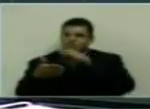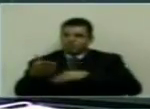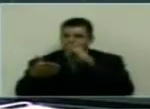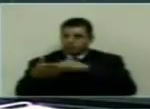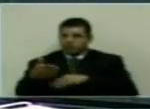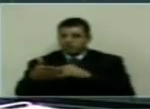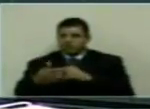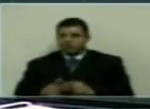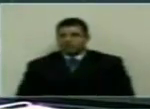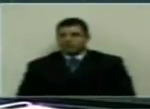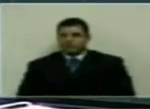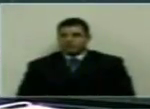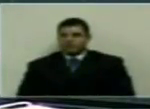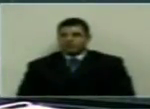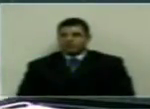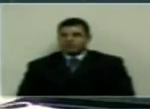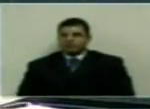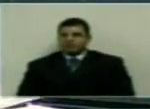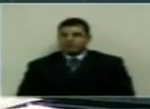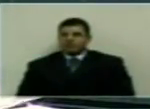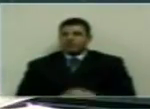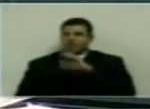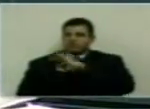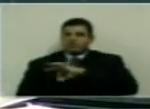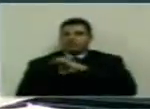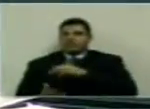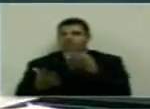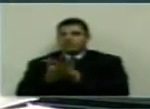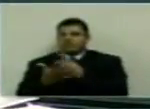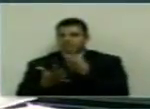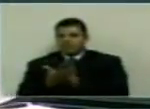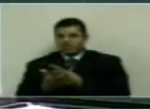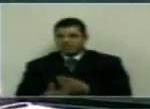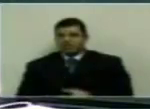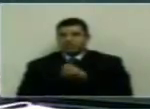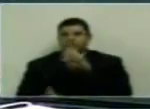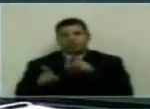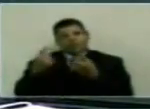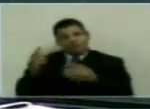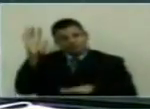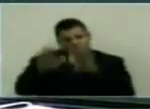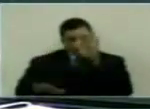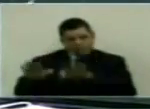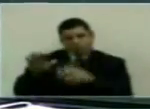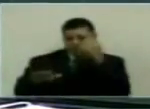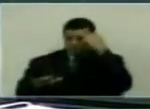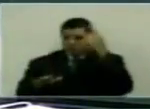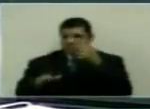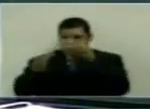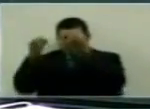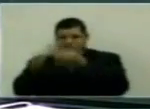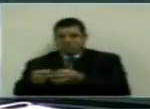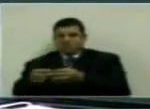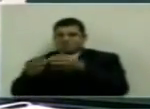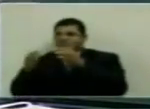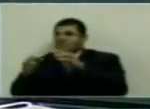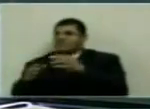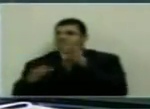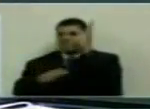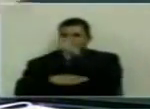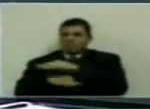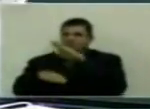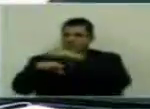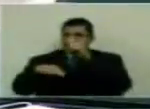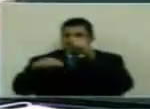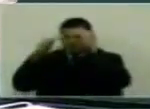Rota. Publicaram o salário errado no edital. Às vezes eu acho que isso é feito de forma proposital, para